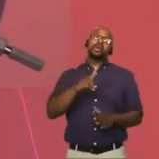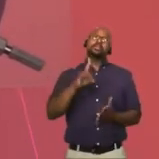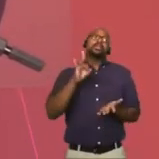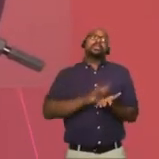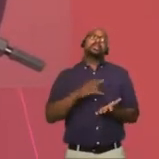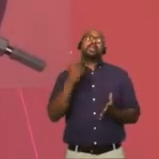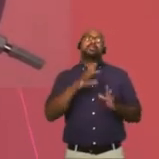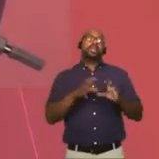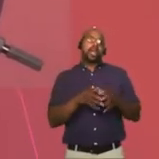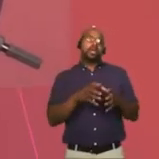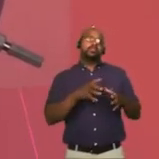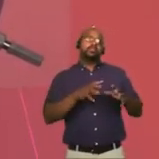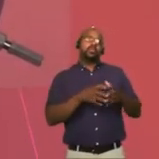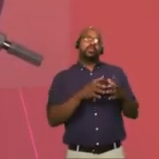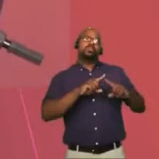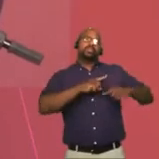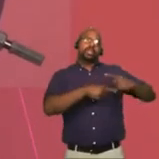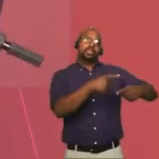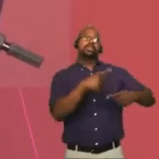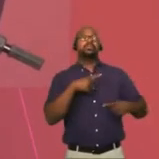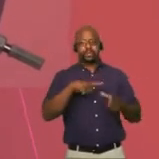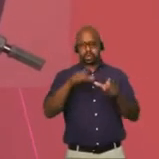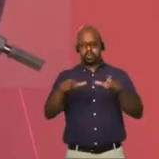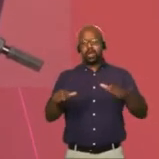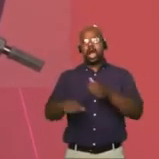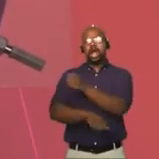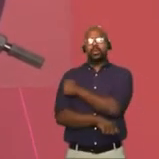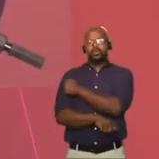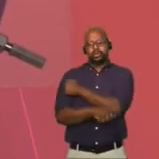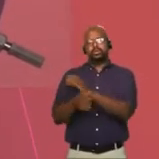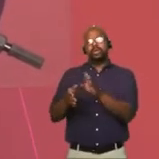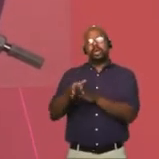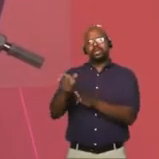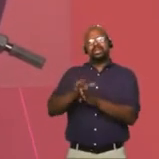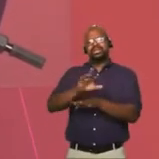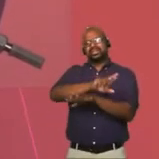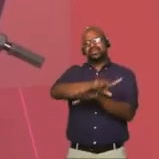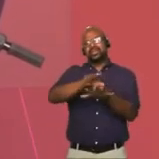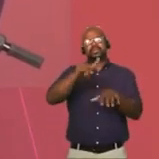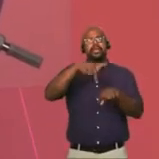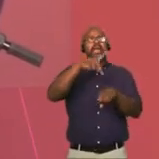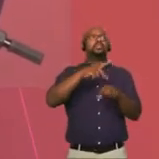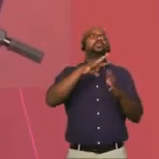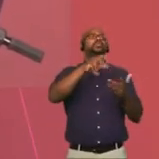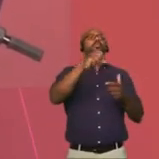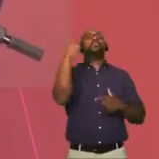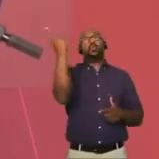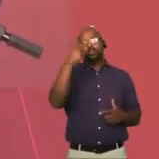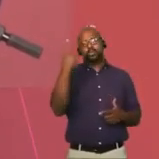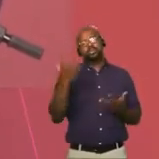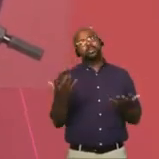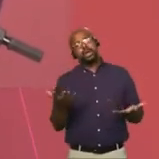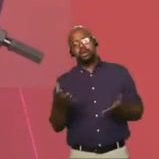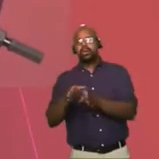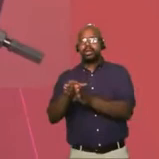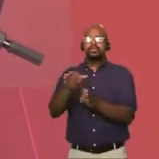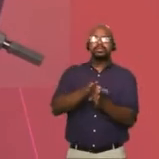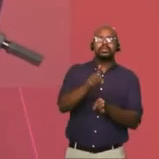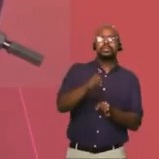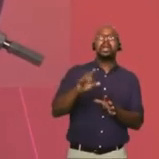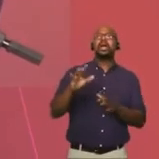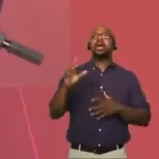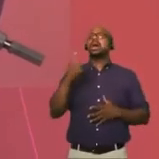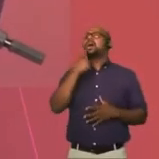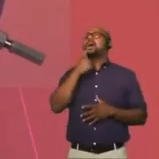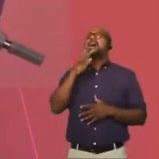arredondado da minha geração eu tenho alguns orientando-os em diversos países do mundo obviamente ainda fazer uma orientação da